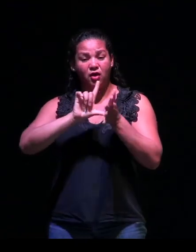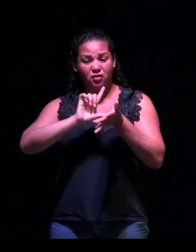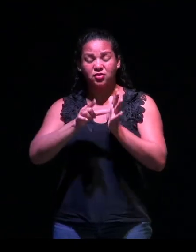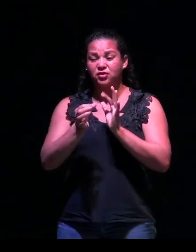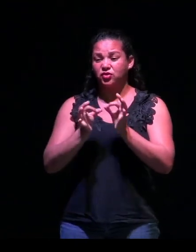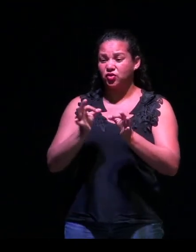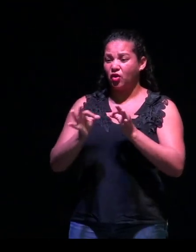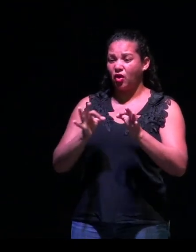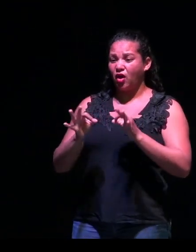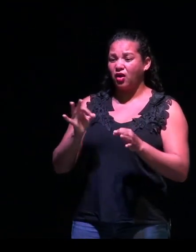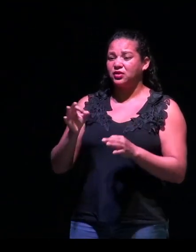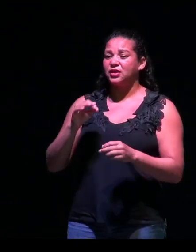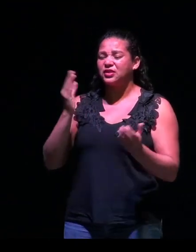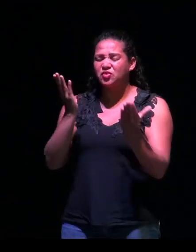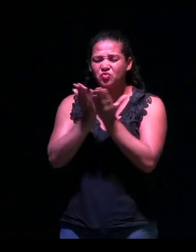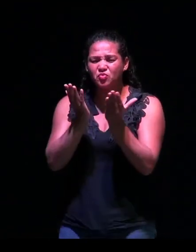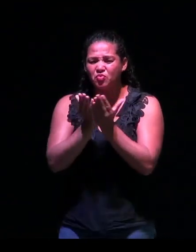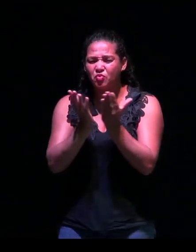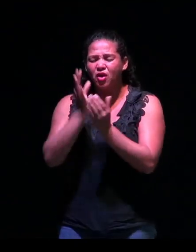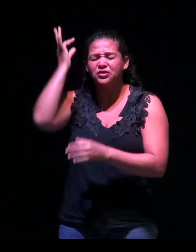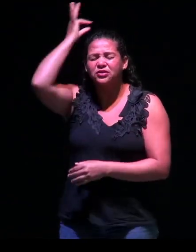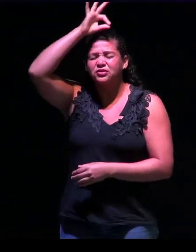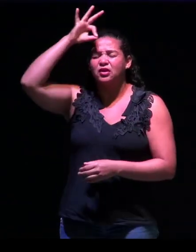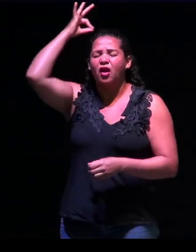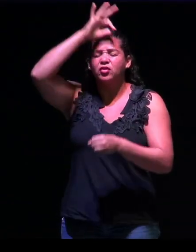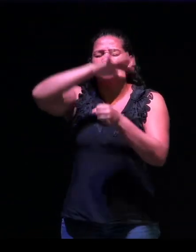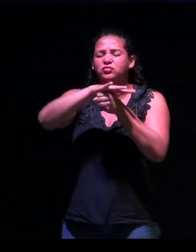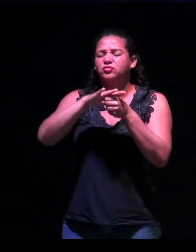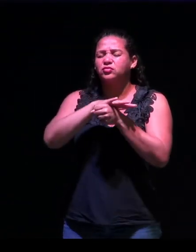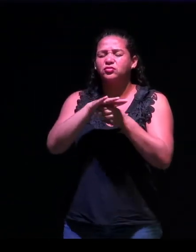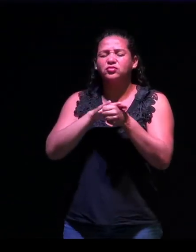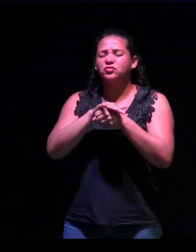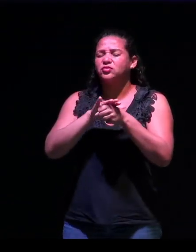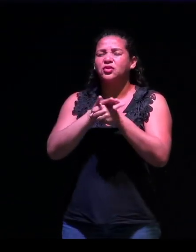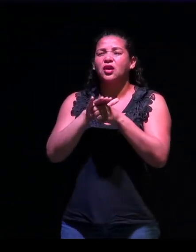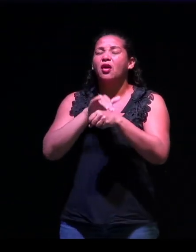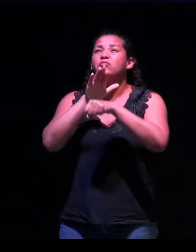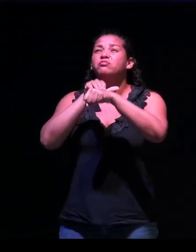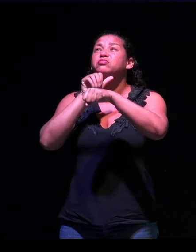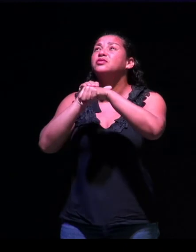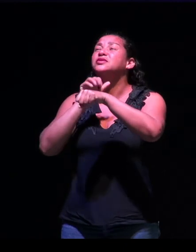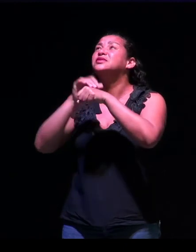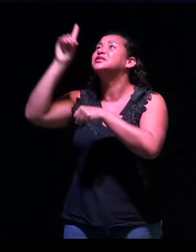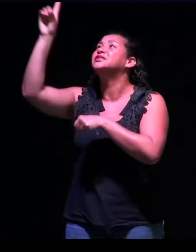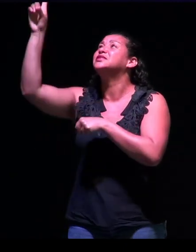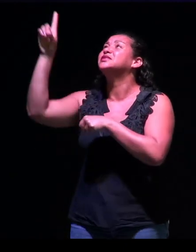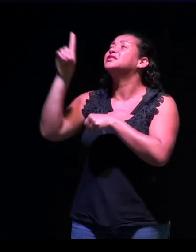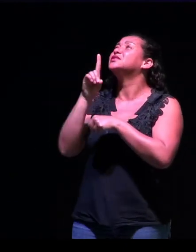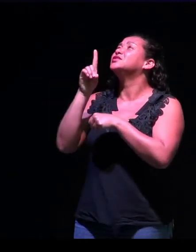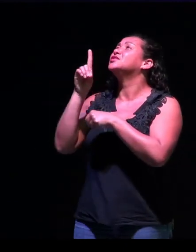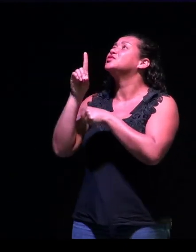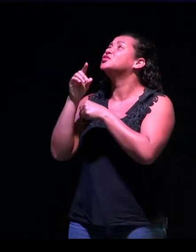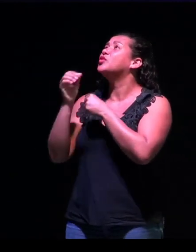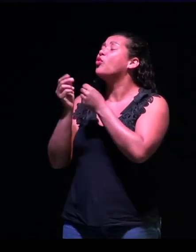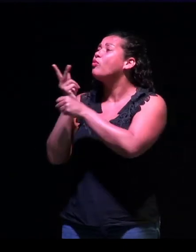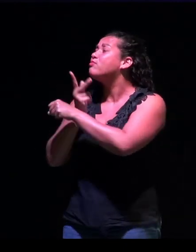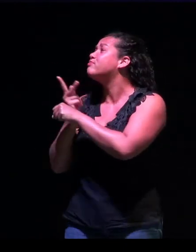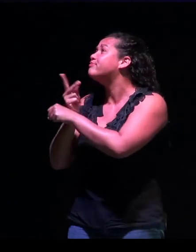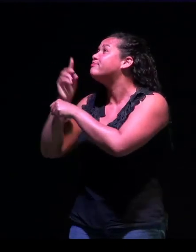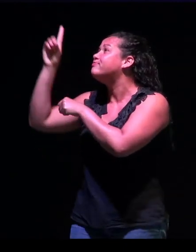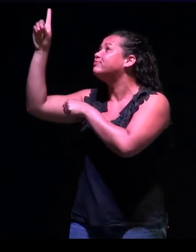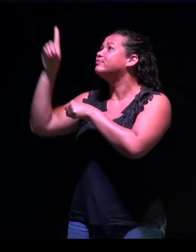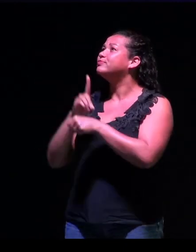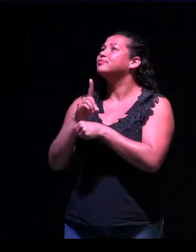Espírito Santo, que tem intimidade com Deus, que busca o Senhor. Não seja um religioso, porque isso fará toda a